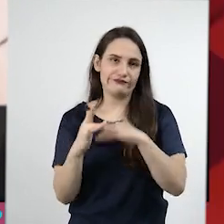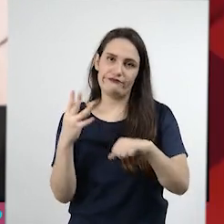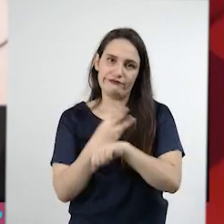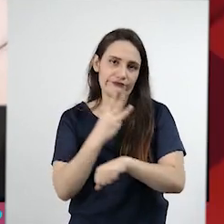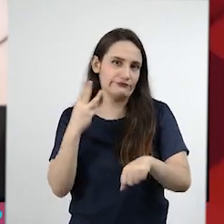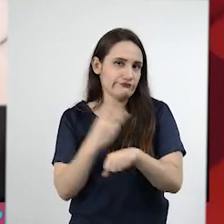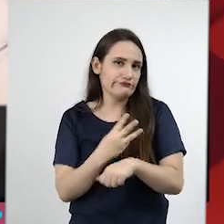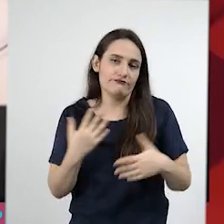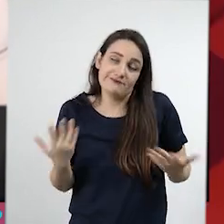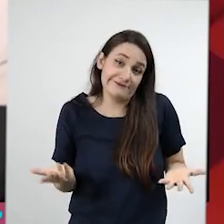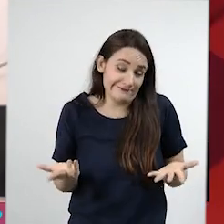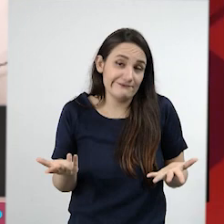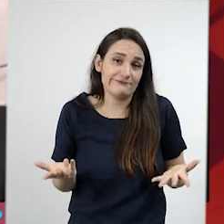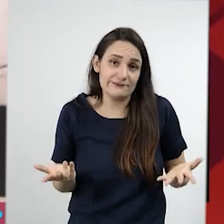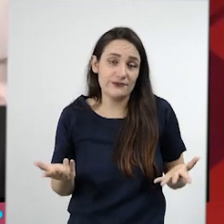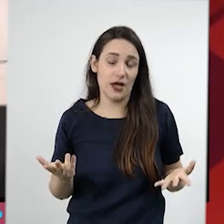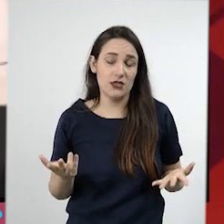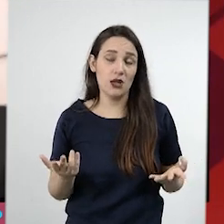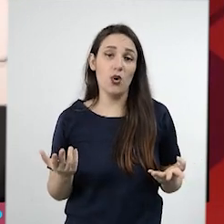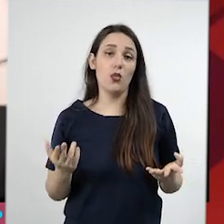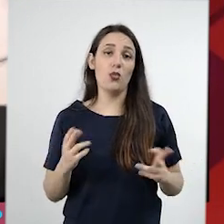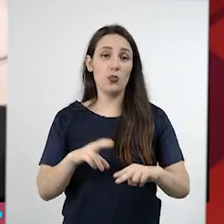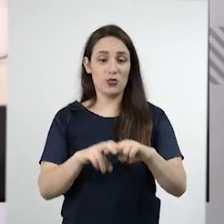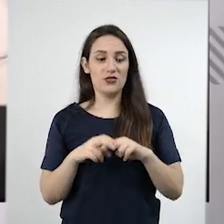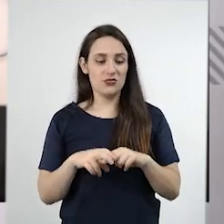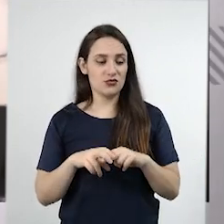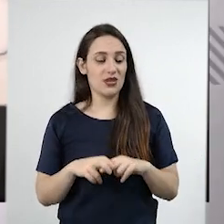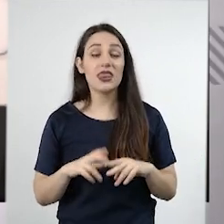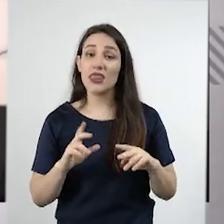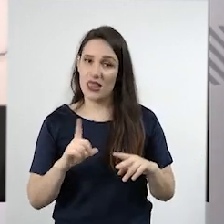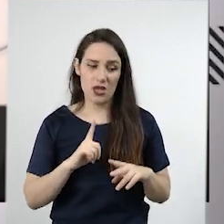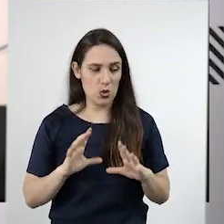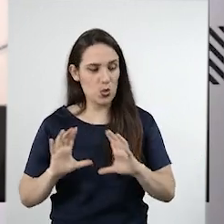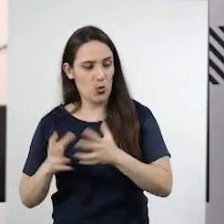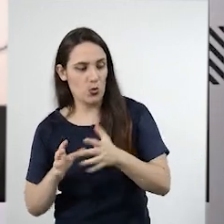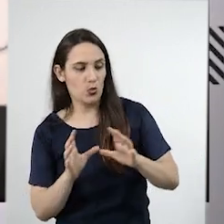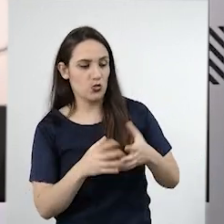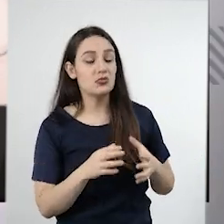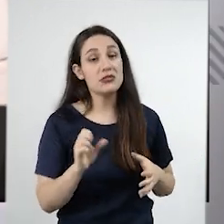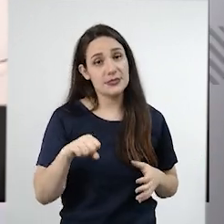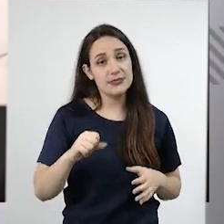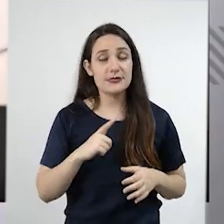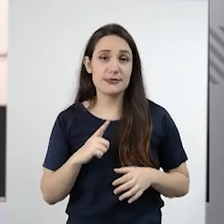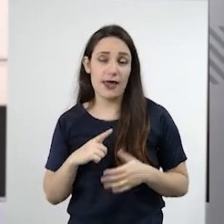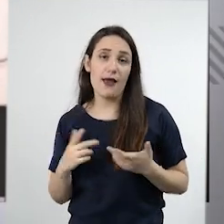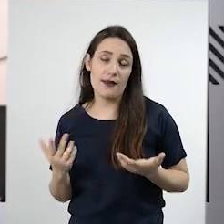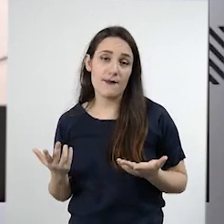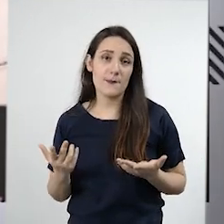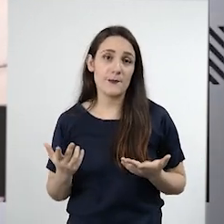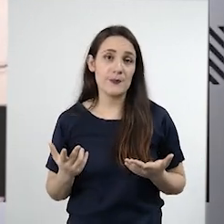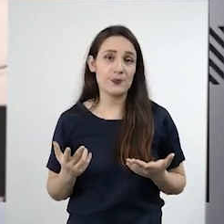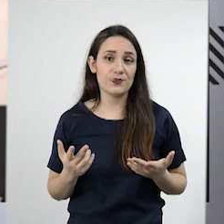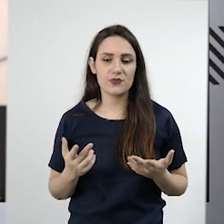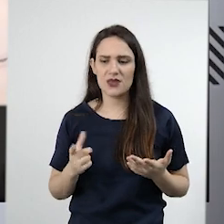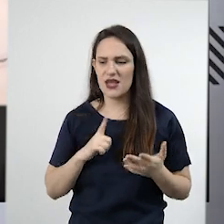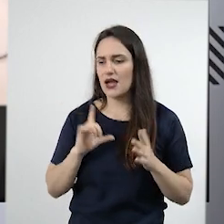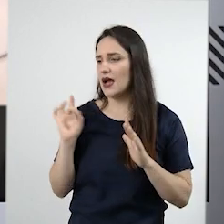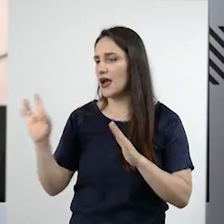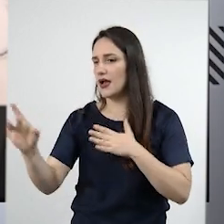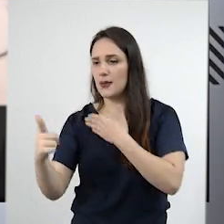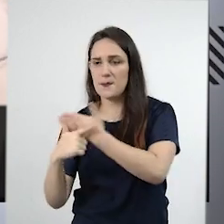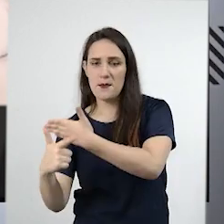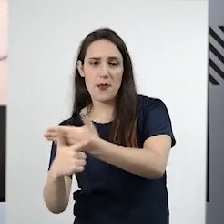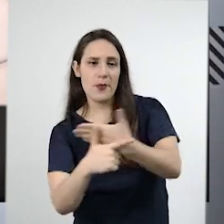Então, essas tribos, elas continuam, de certa forma, né? E esses papéis sociais também continuam, de